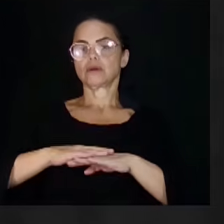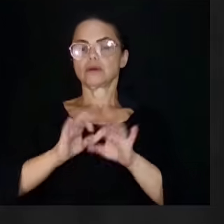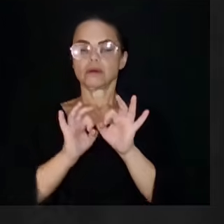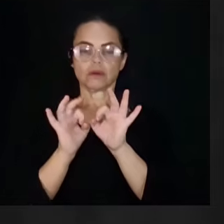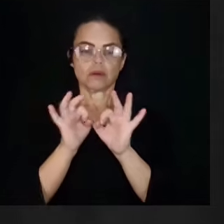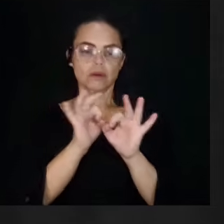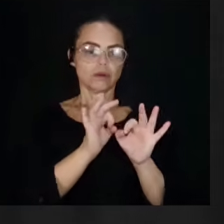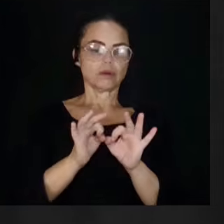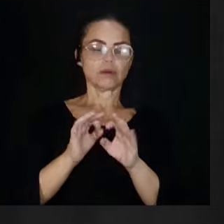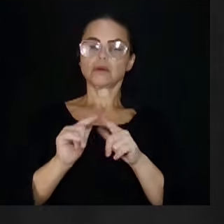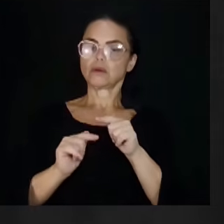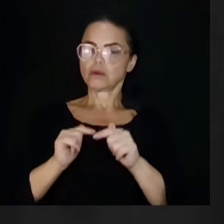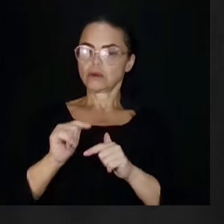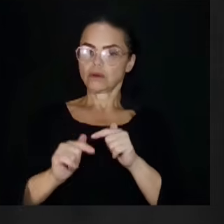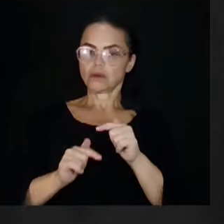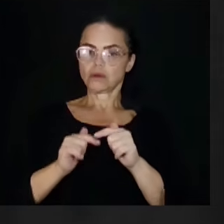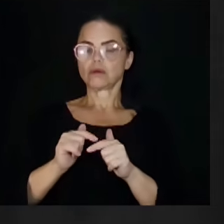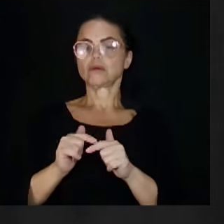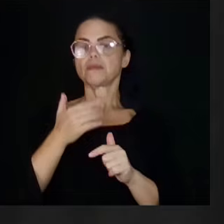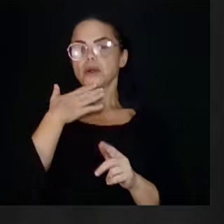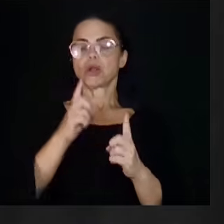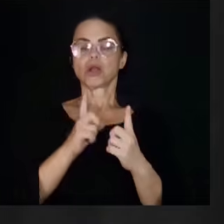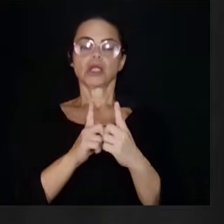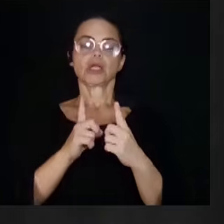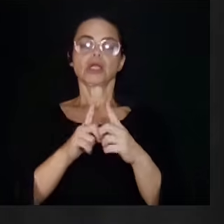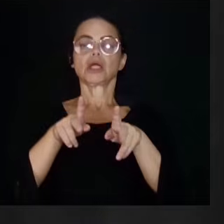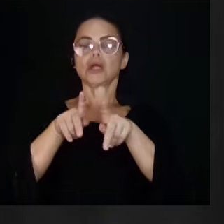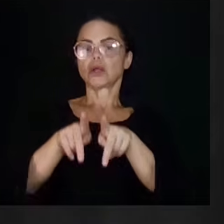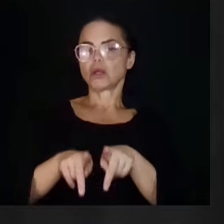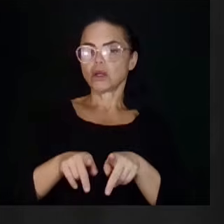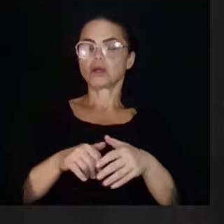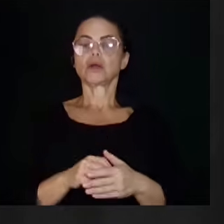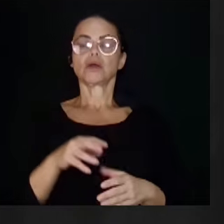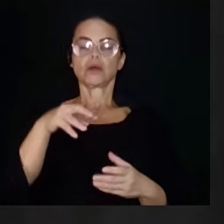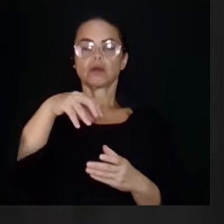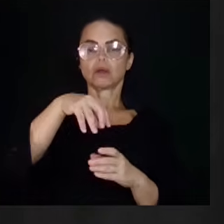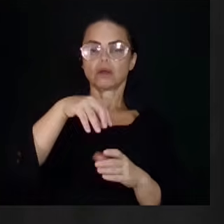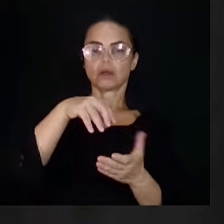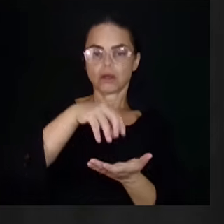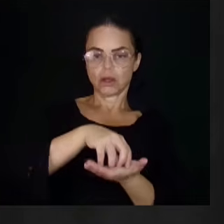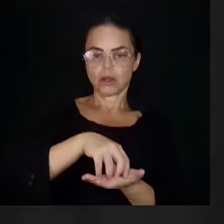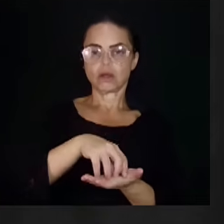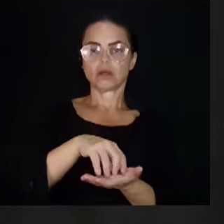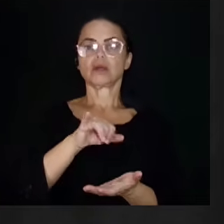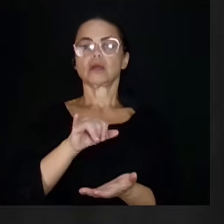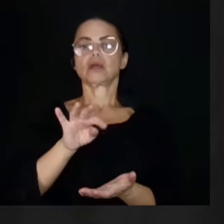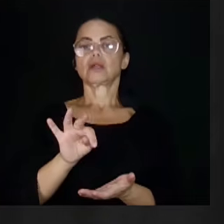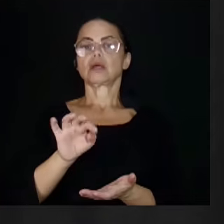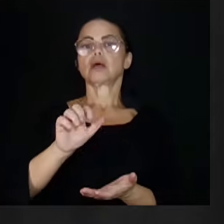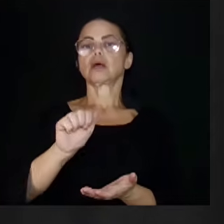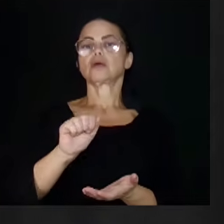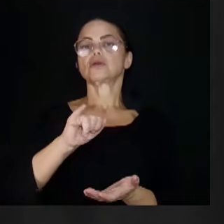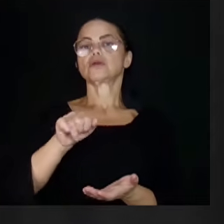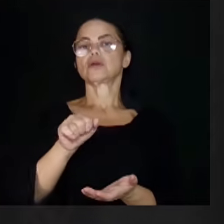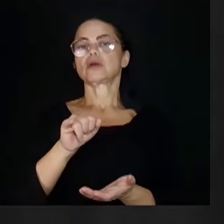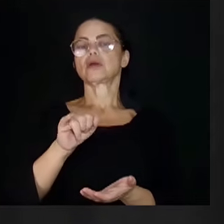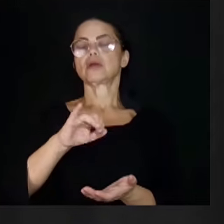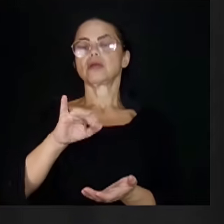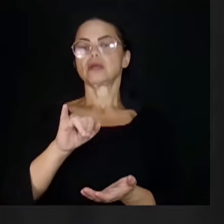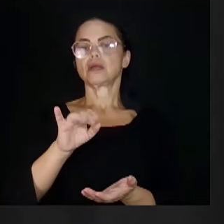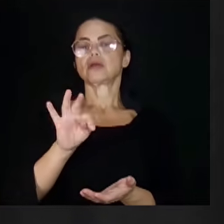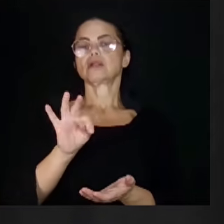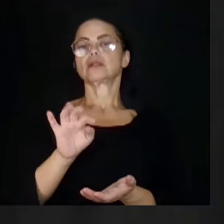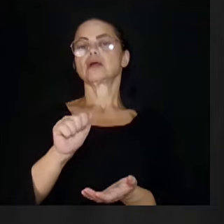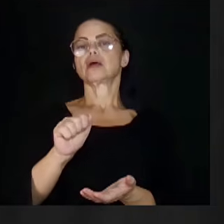para melhor atender a população. No centro de saúde do Itajaí, então a gente tem uma equipe que a gente chama